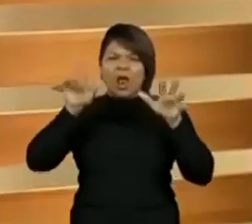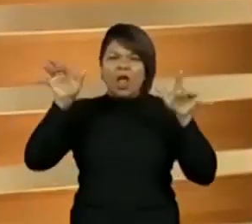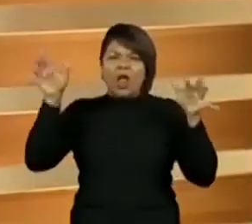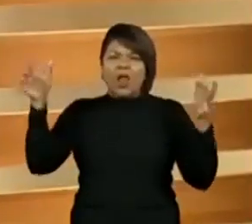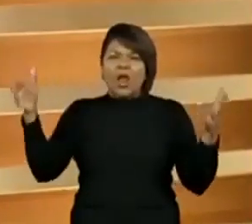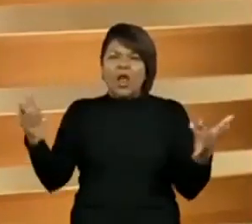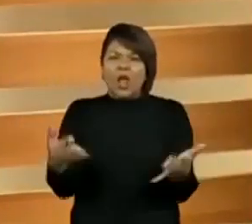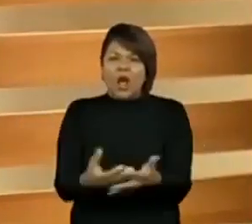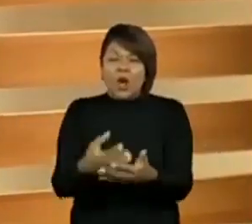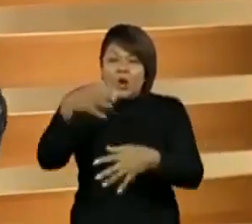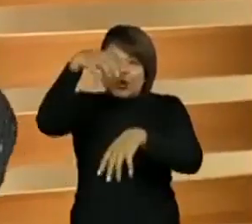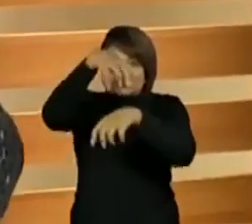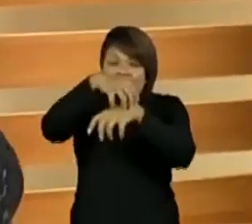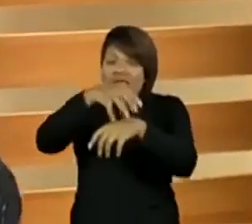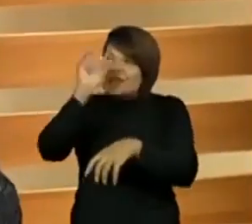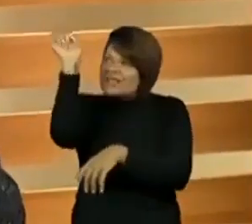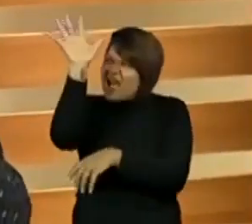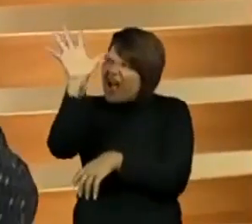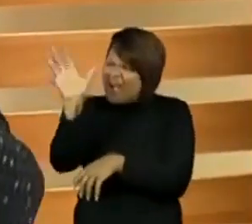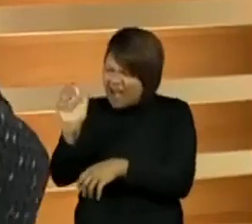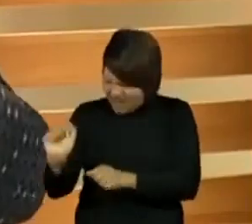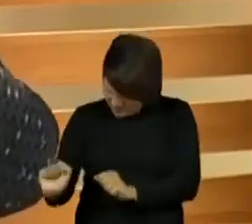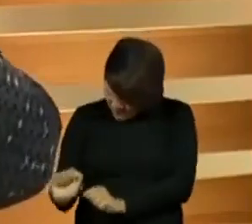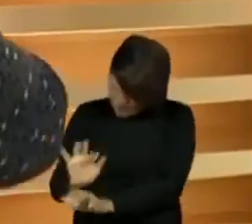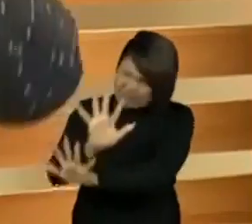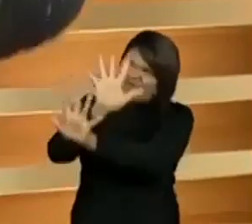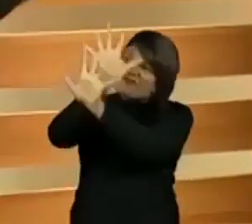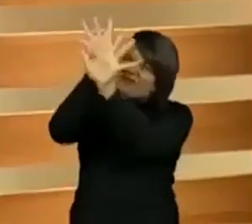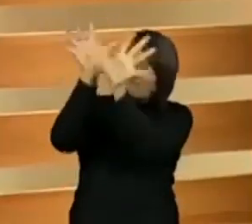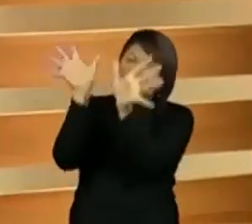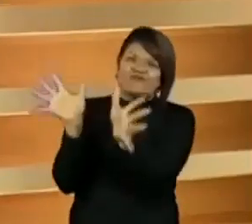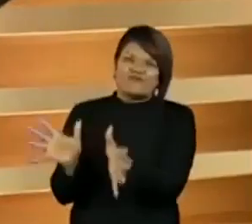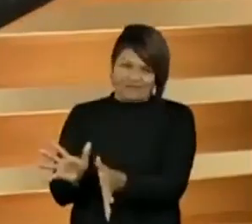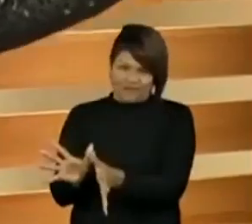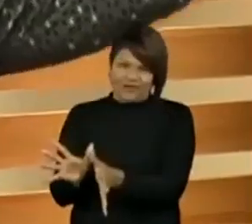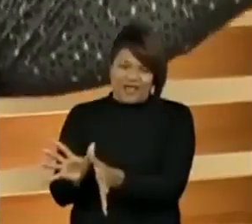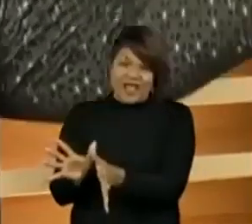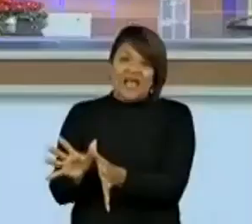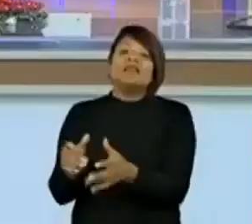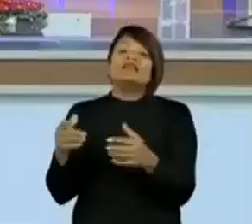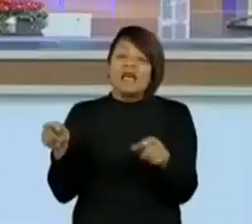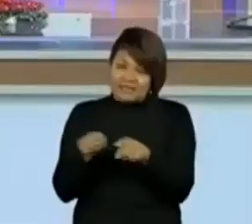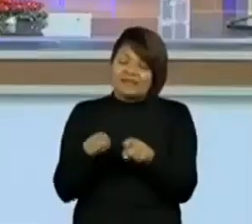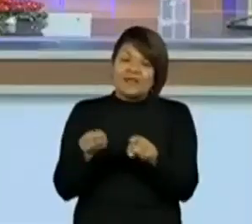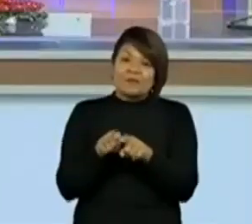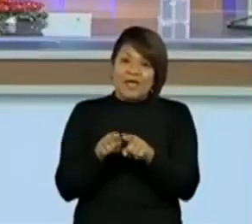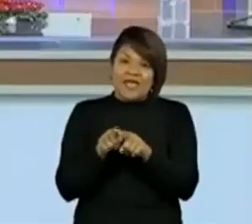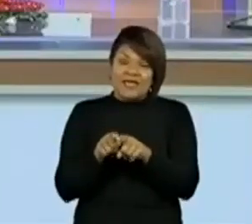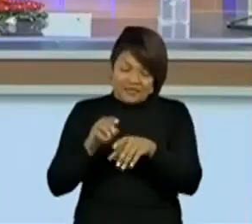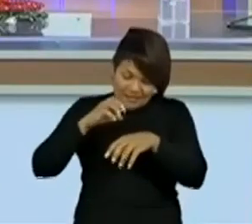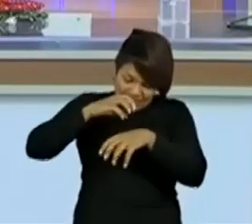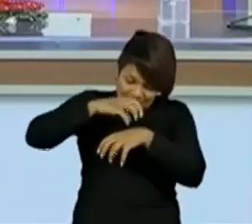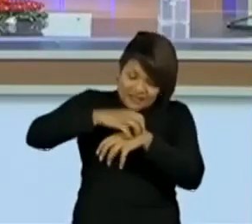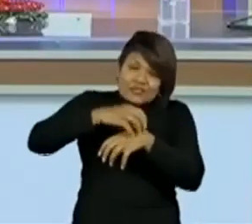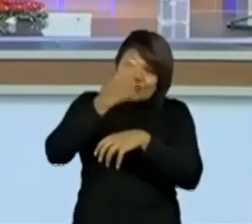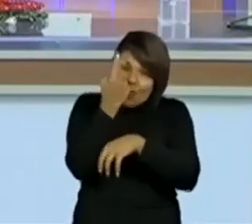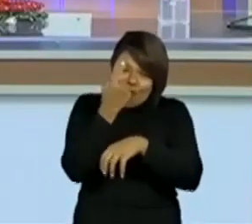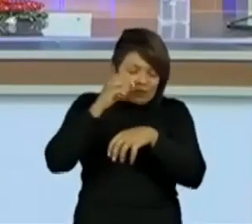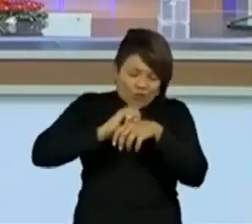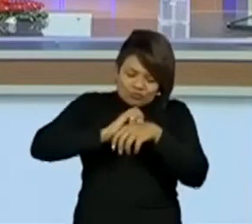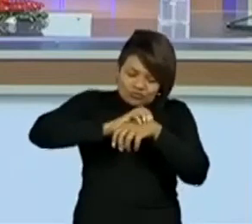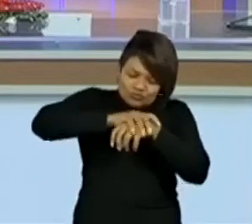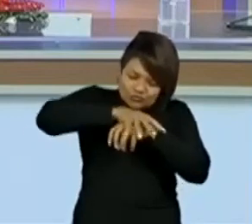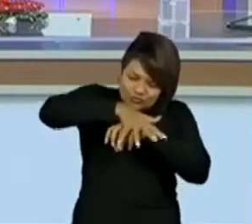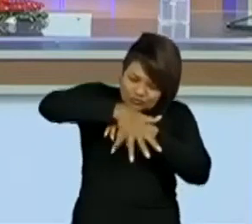africano inteiro, até sair do continente e chegar nos outros continentes,